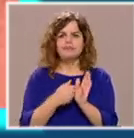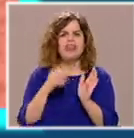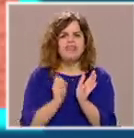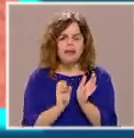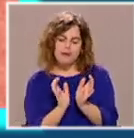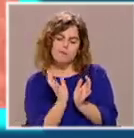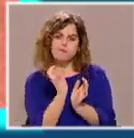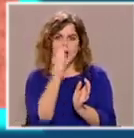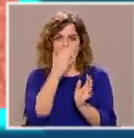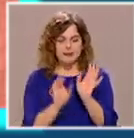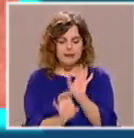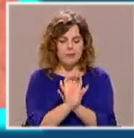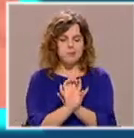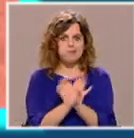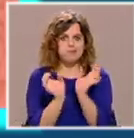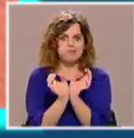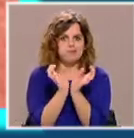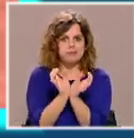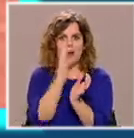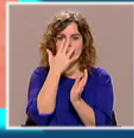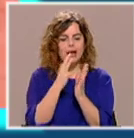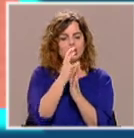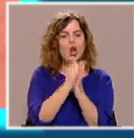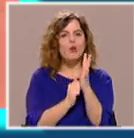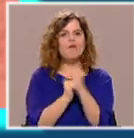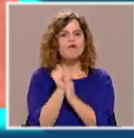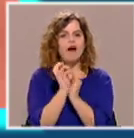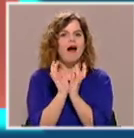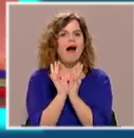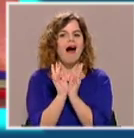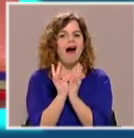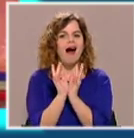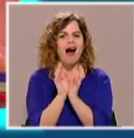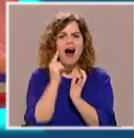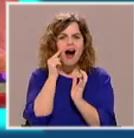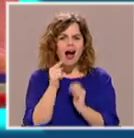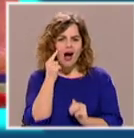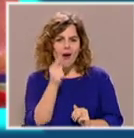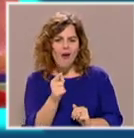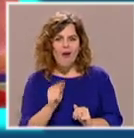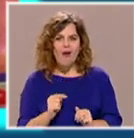parecem dedos de luva. São as vilosidades. Vamos espreitar para dentro de uma.